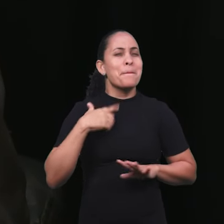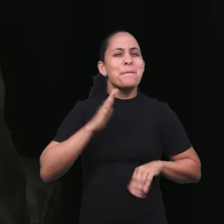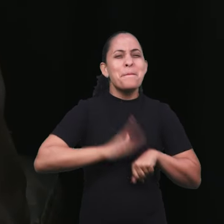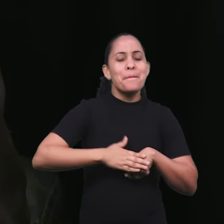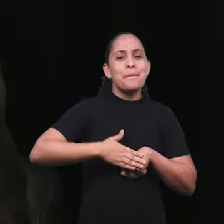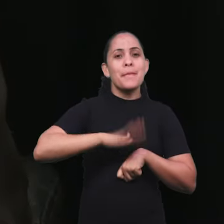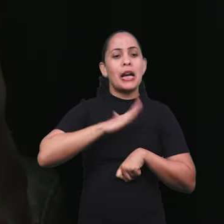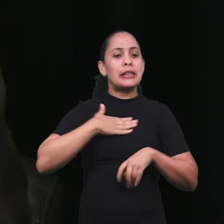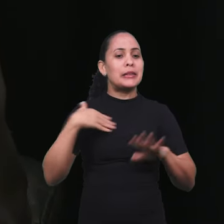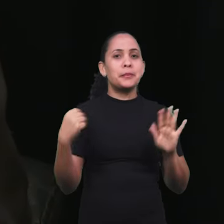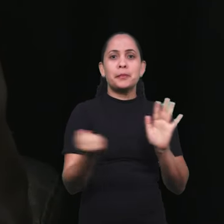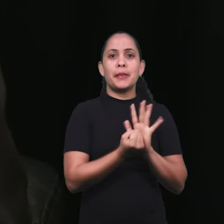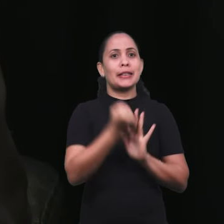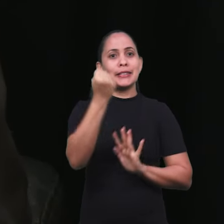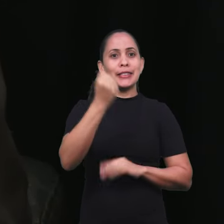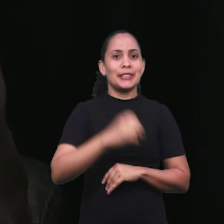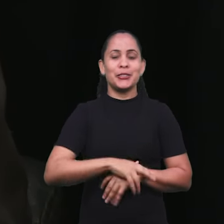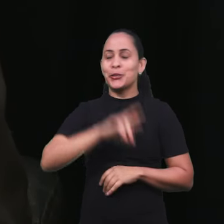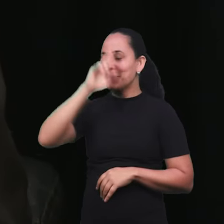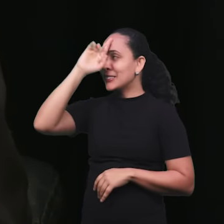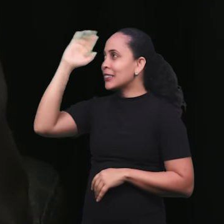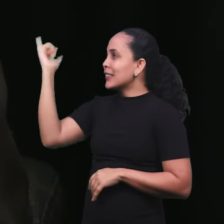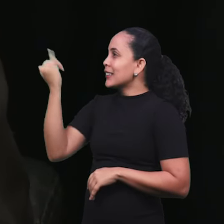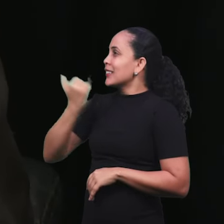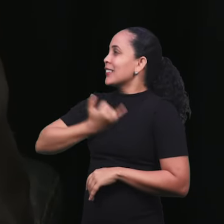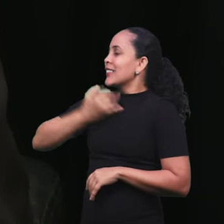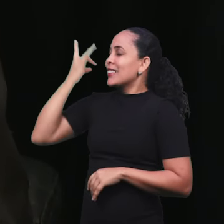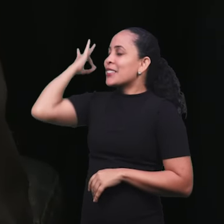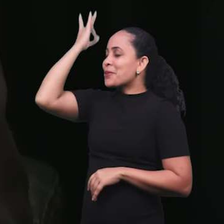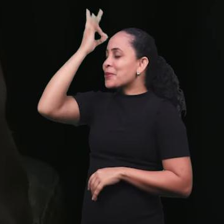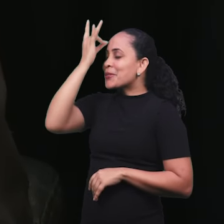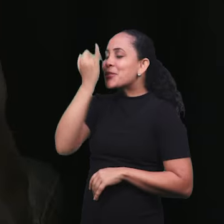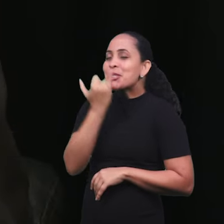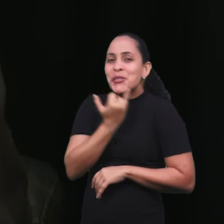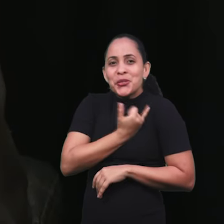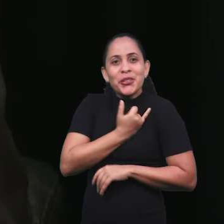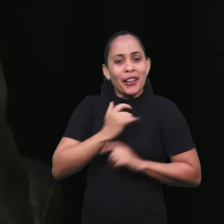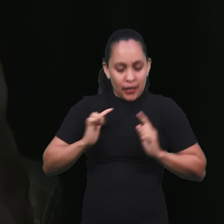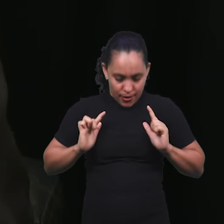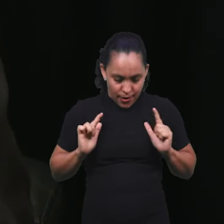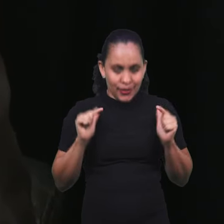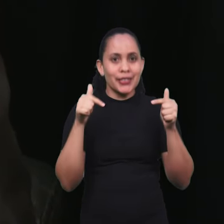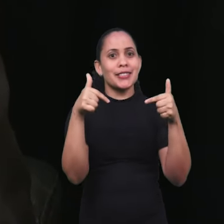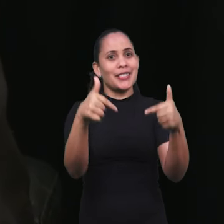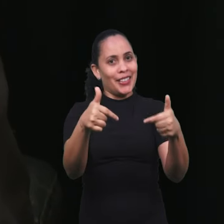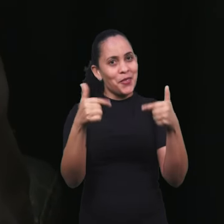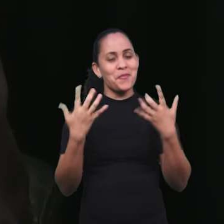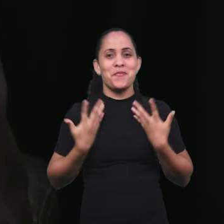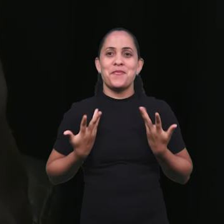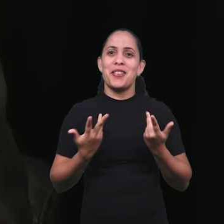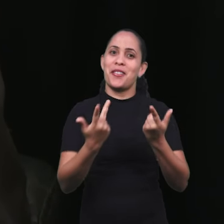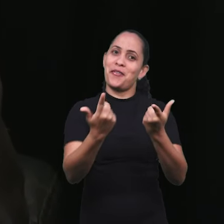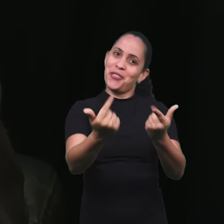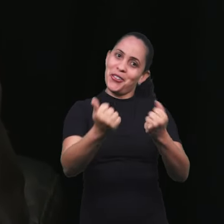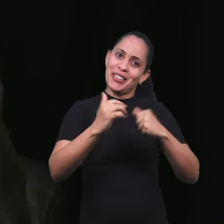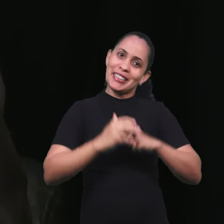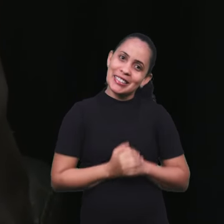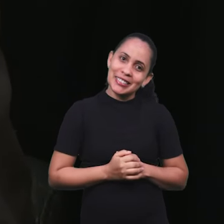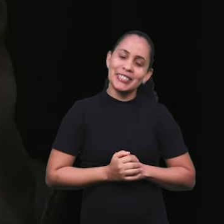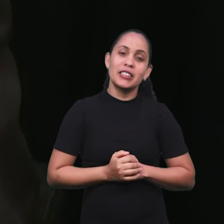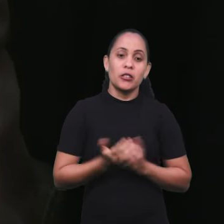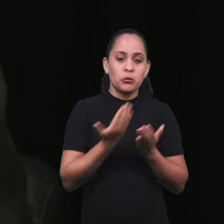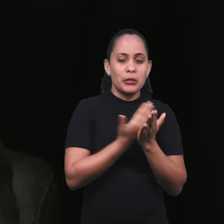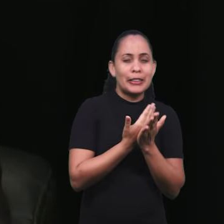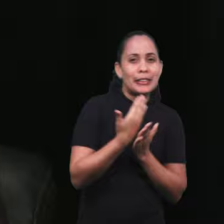mais impactante na vida do homem quando ele ouve a voz do Espírito Santo. Não é verdade? Então, nós estamos falando das operações do Espírito Santo. Não foi simplesmente